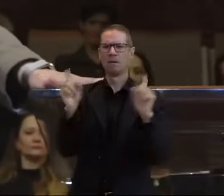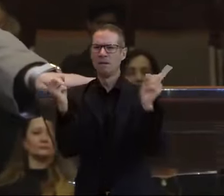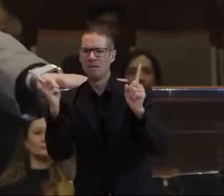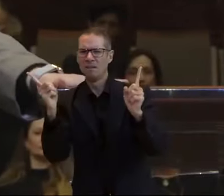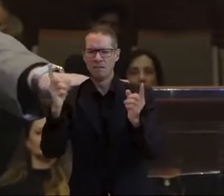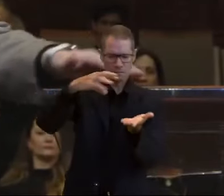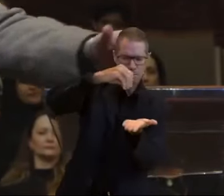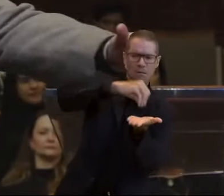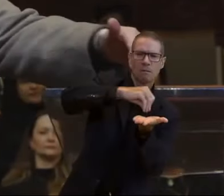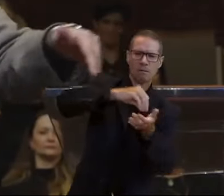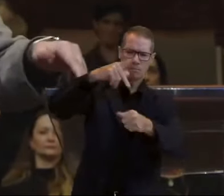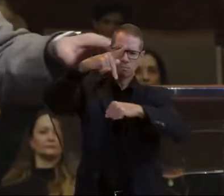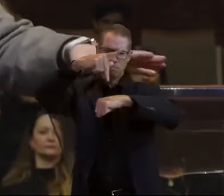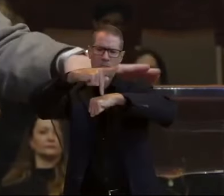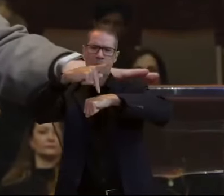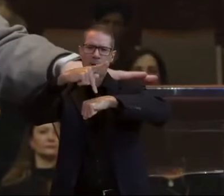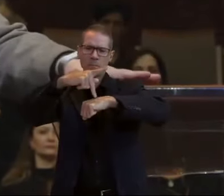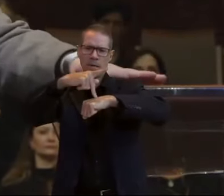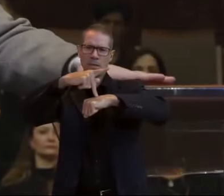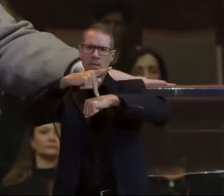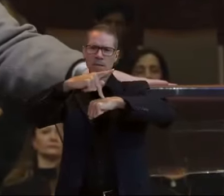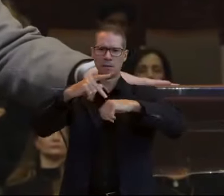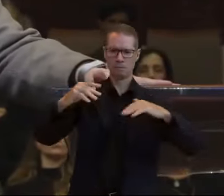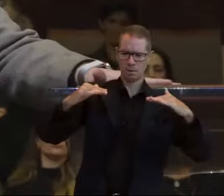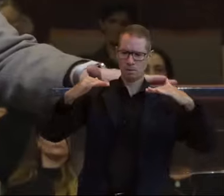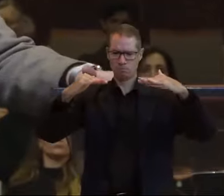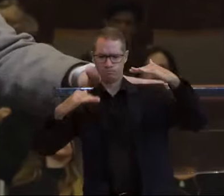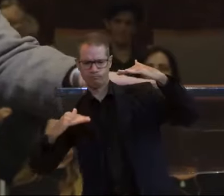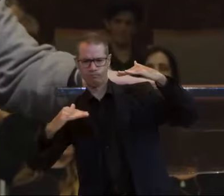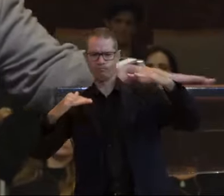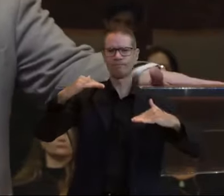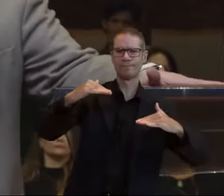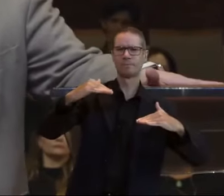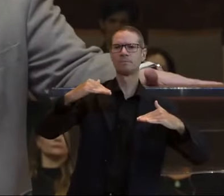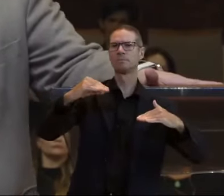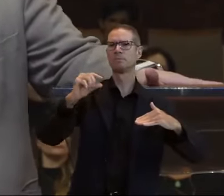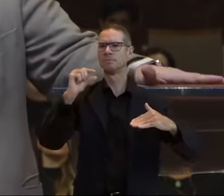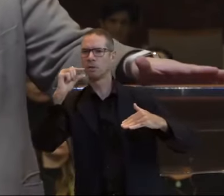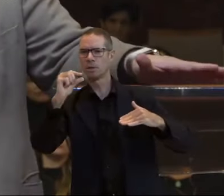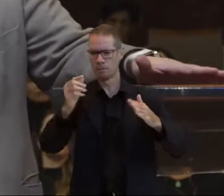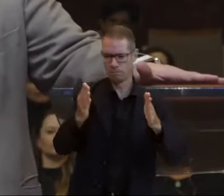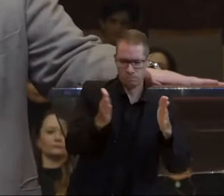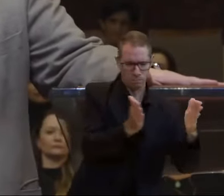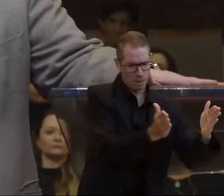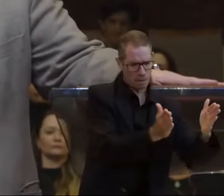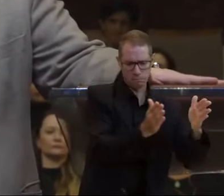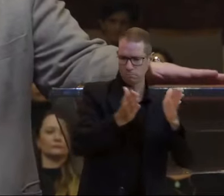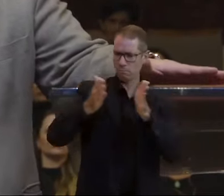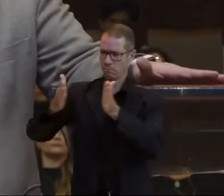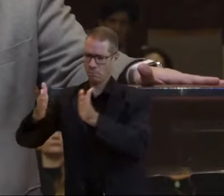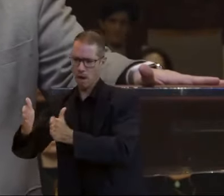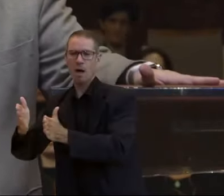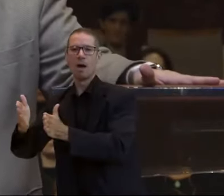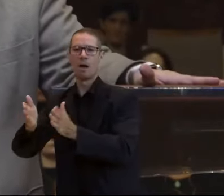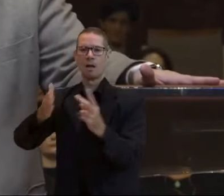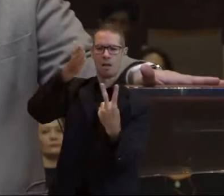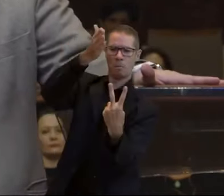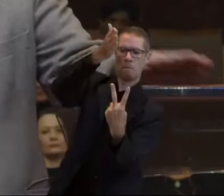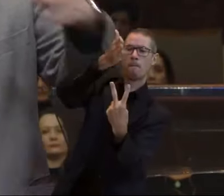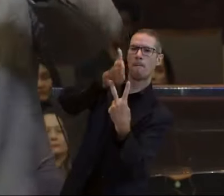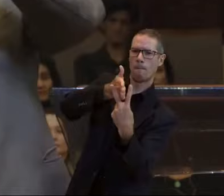coloca uma pedra exatamente na mesma posição da outra. A gente coloca um pouquinho para cá, para que essa pedra fique no